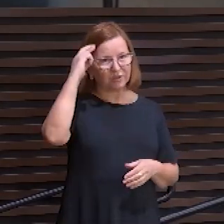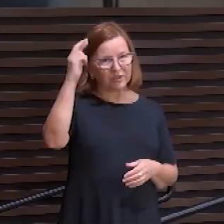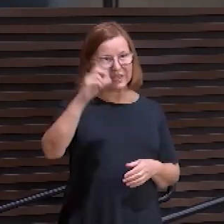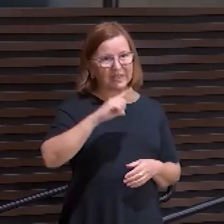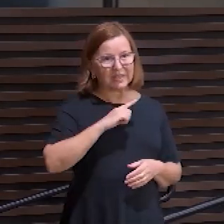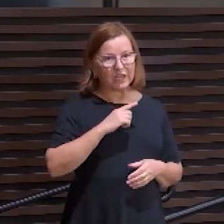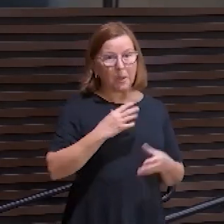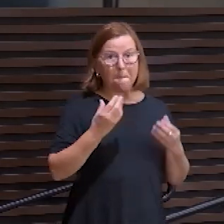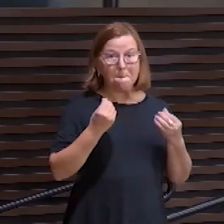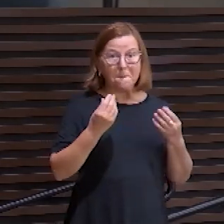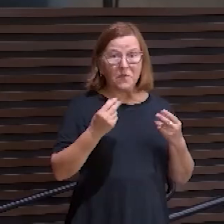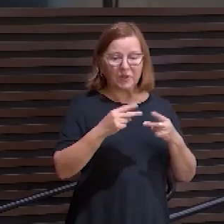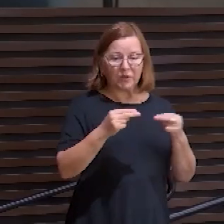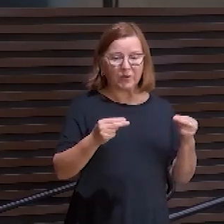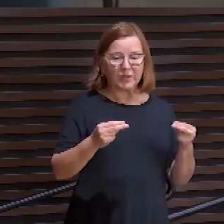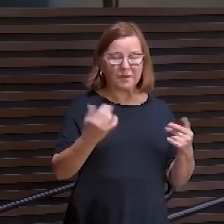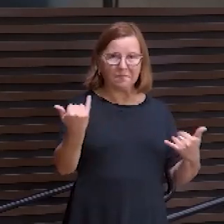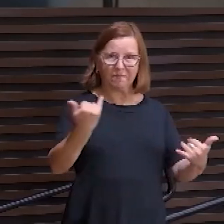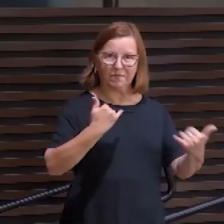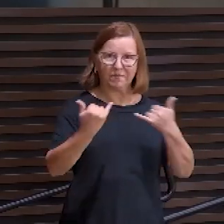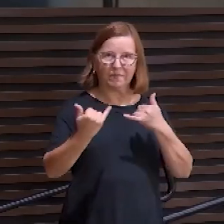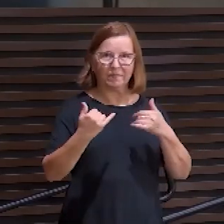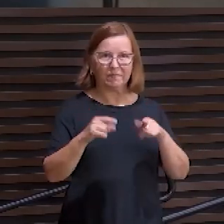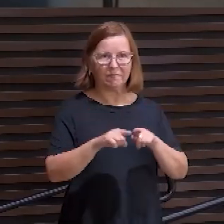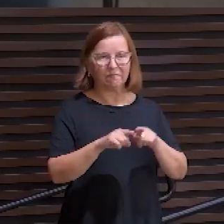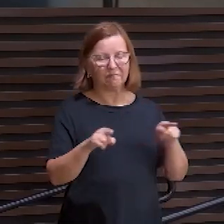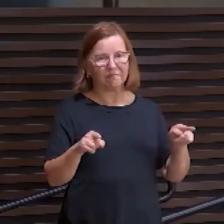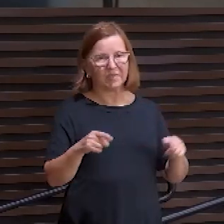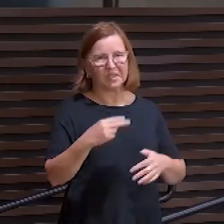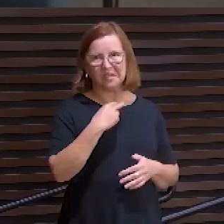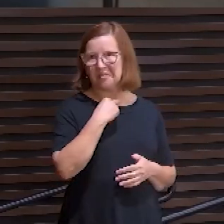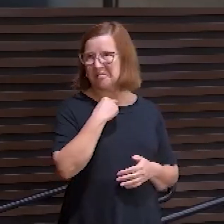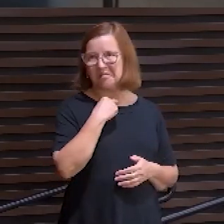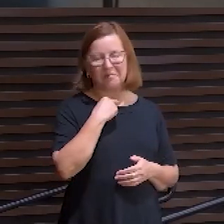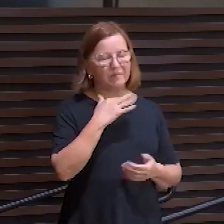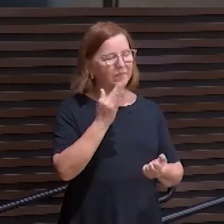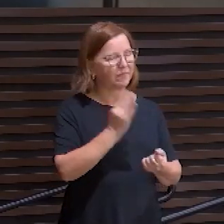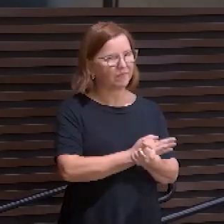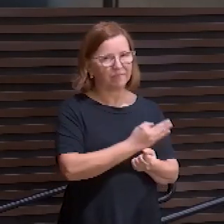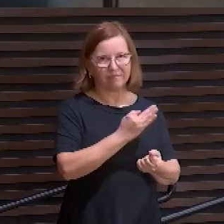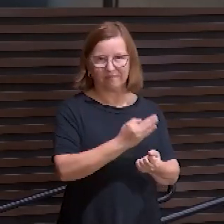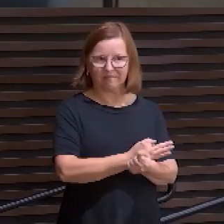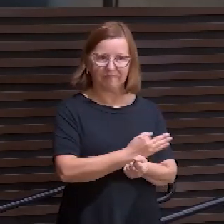nos dizer, mas não podemos suportá-las.